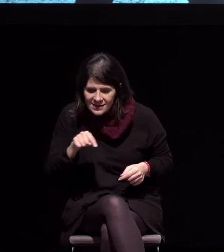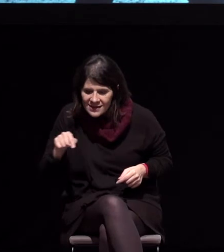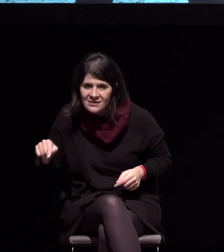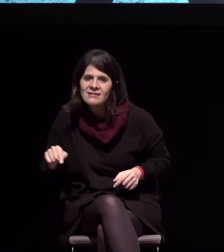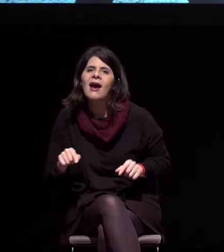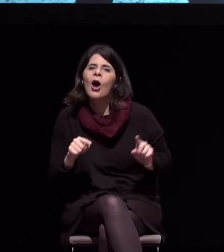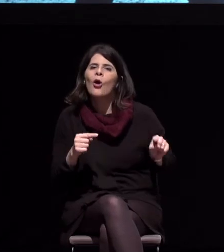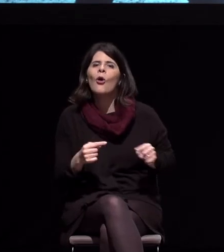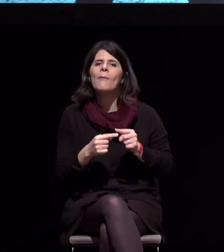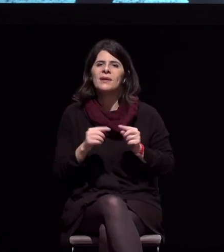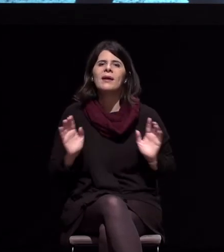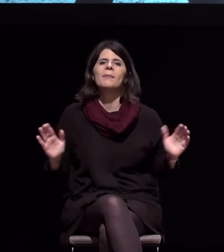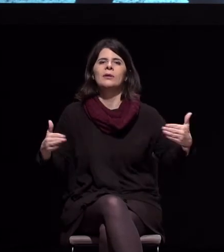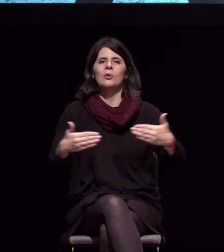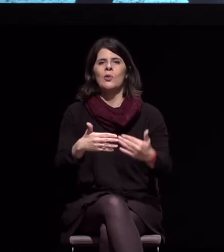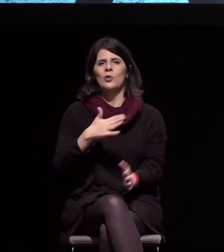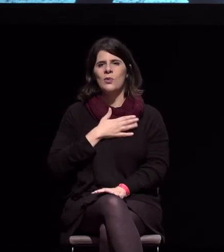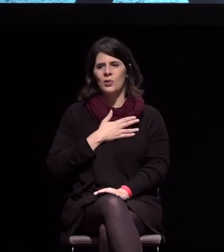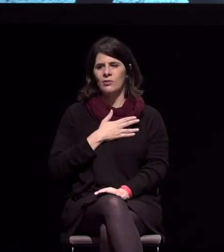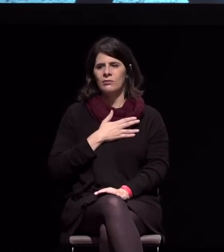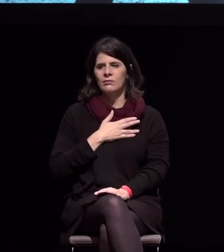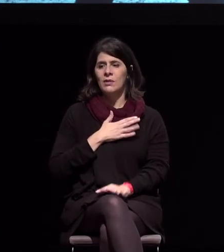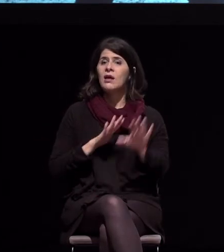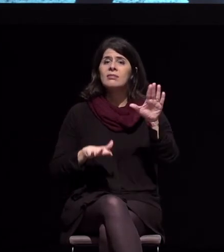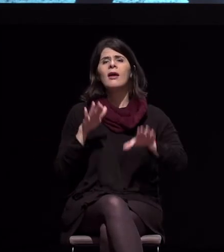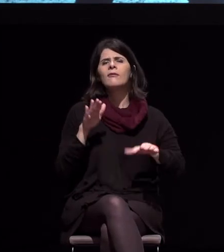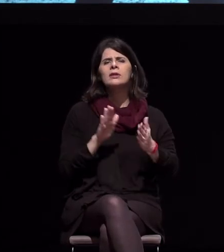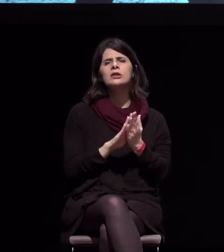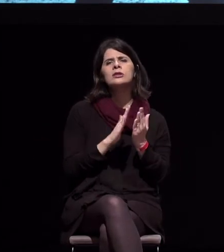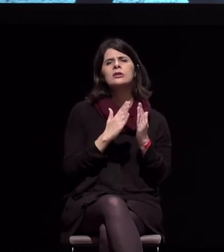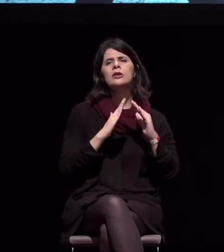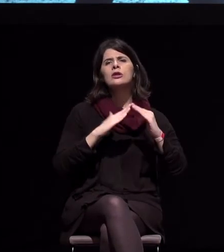vai-vai é patrimônio? Né? É isso.